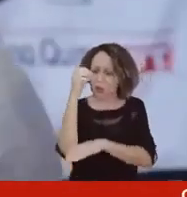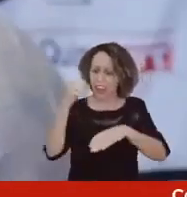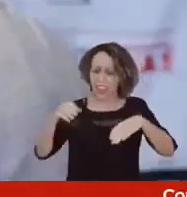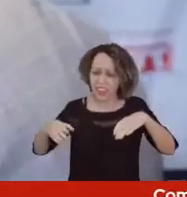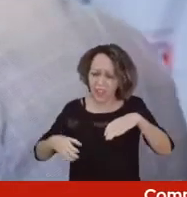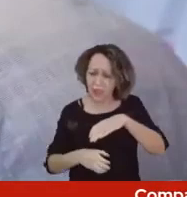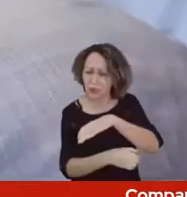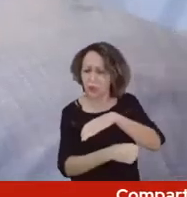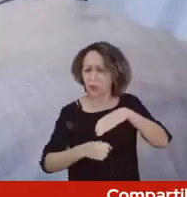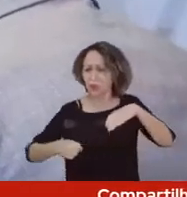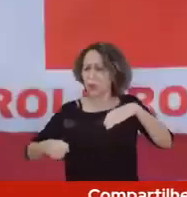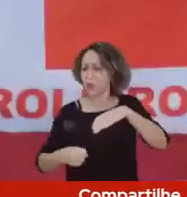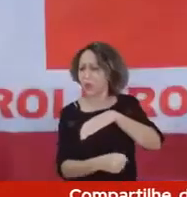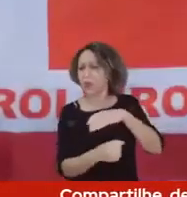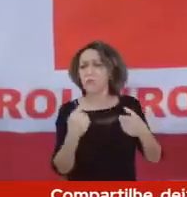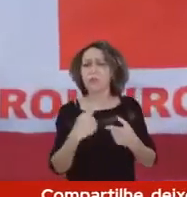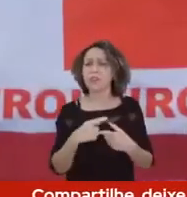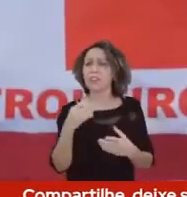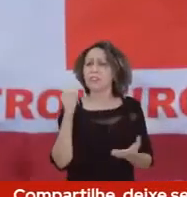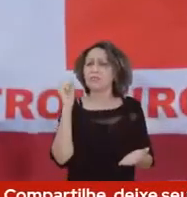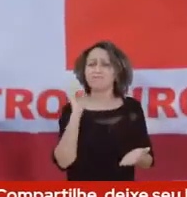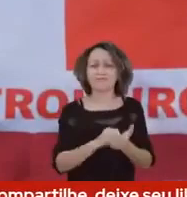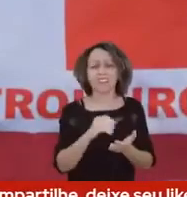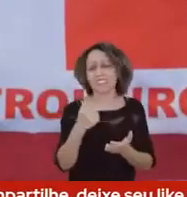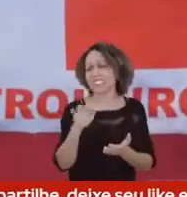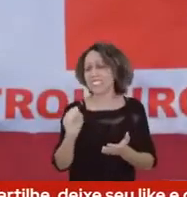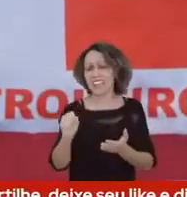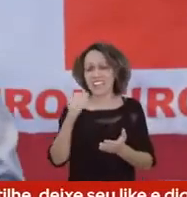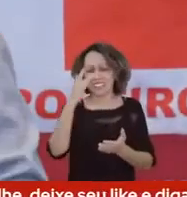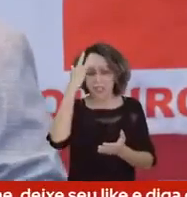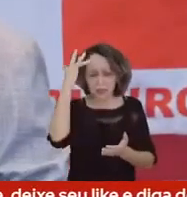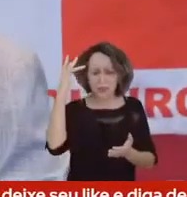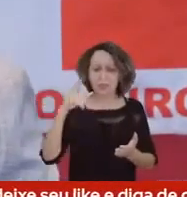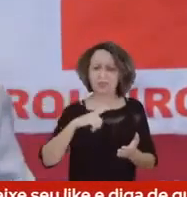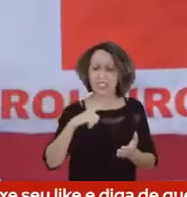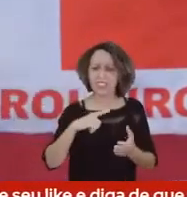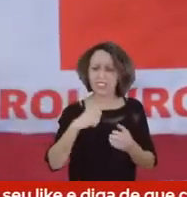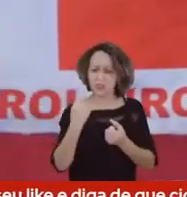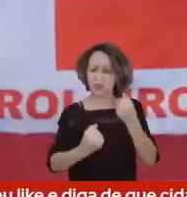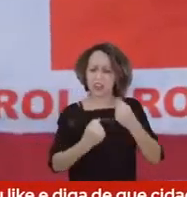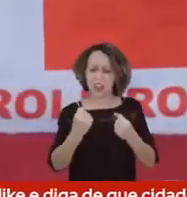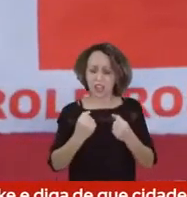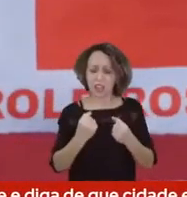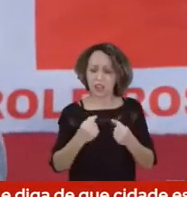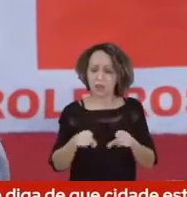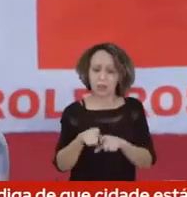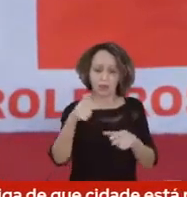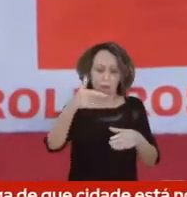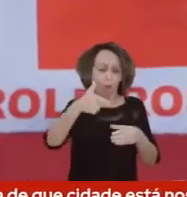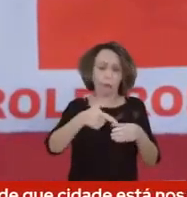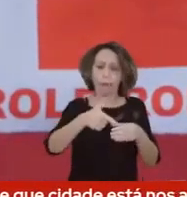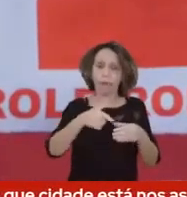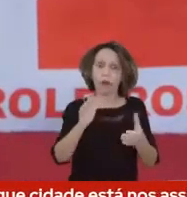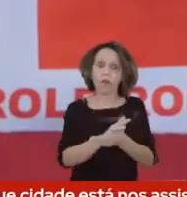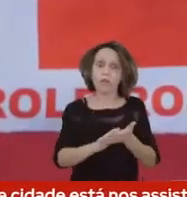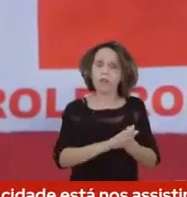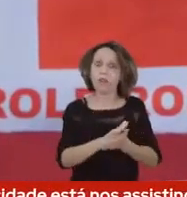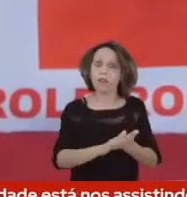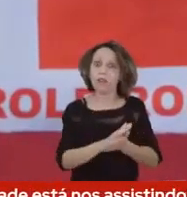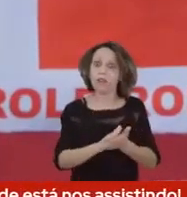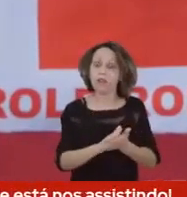Aquele cara que tem um carrinho que não pode mais colocar gasolina no tanque, tira o carro da garagem só para limpar a calota e o